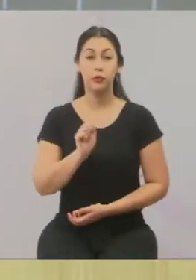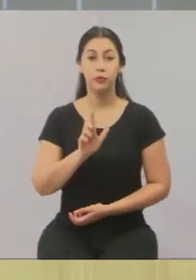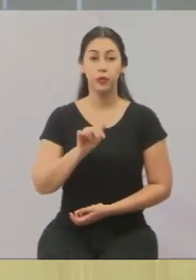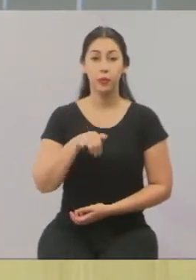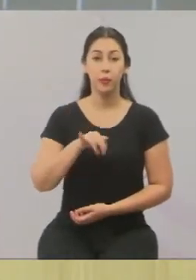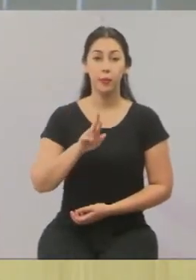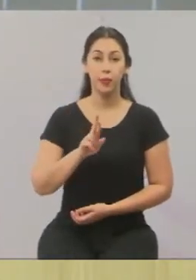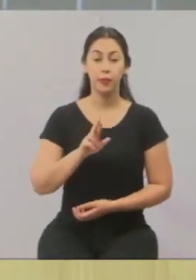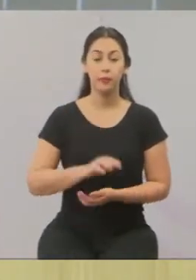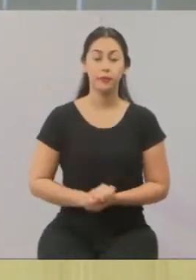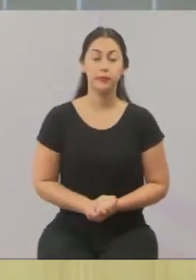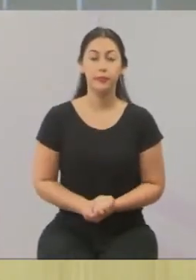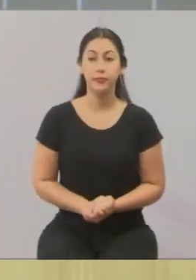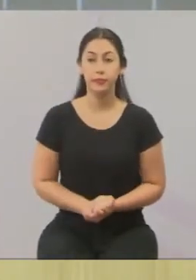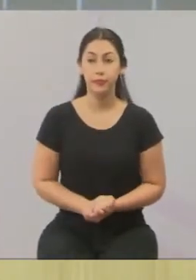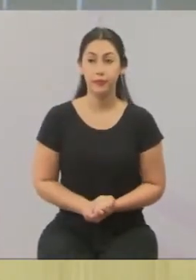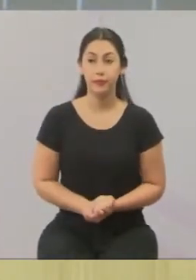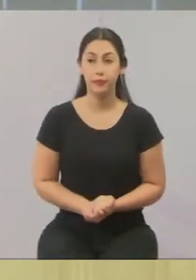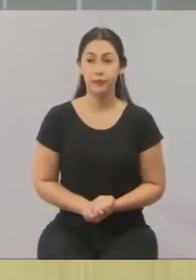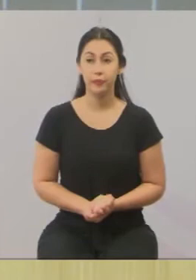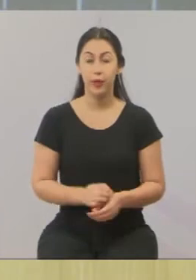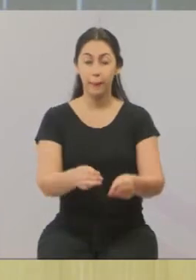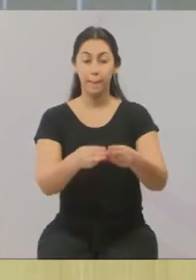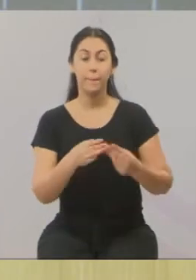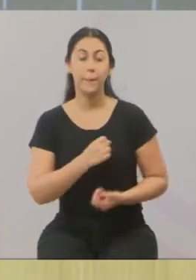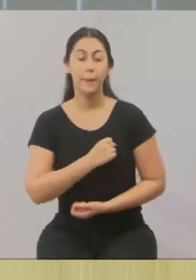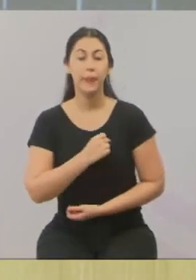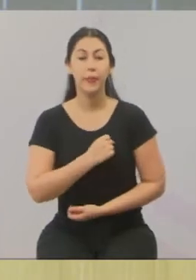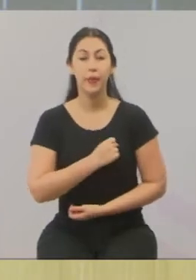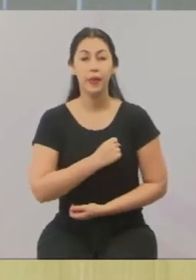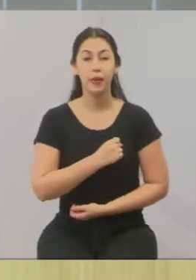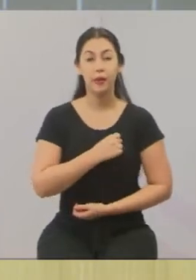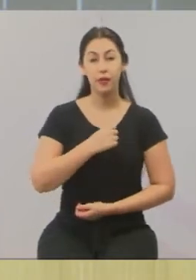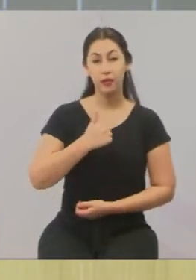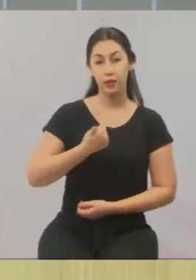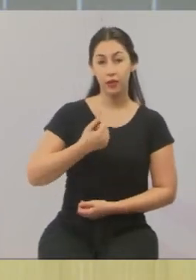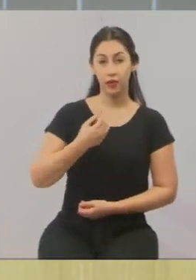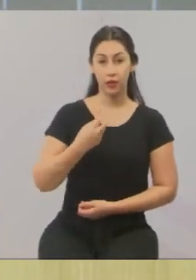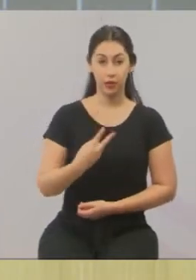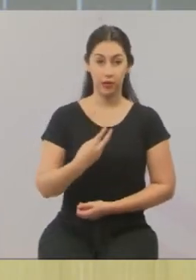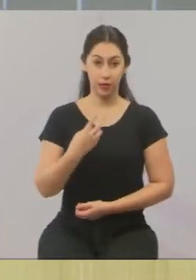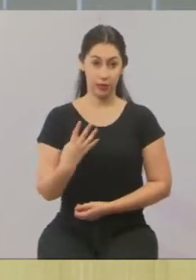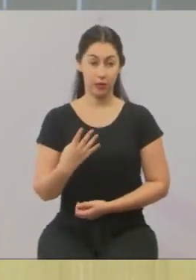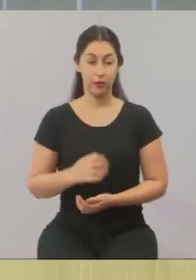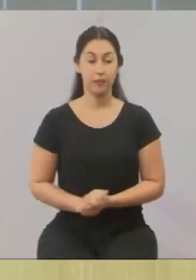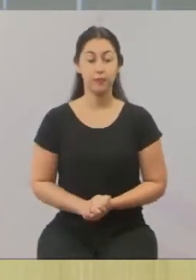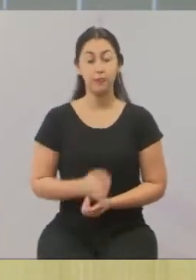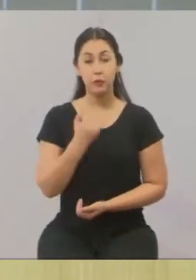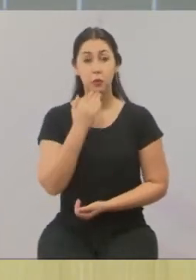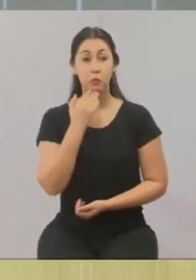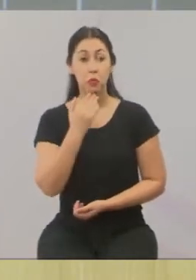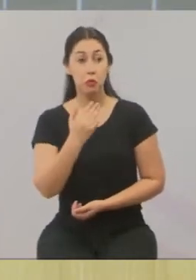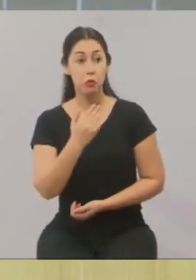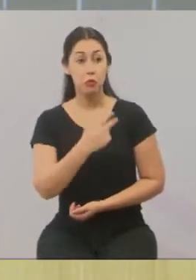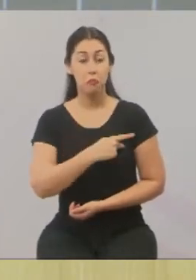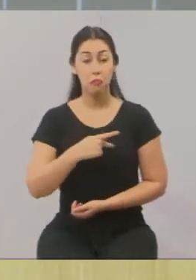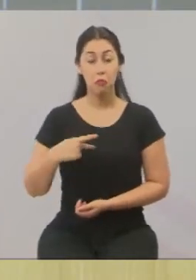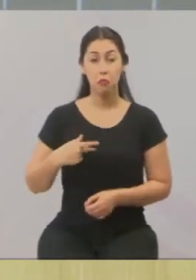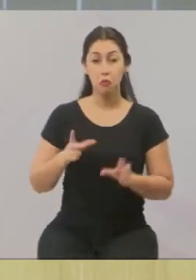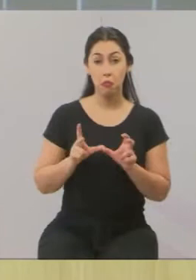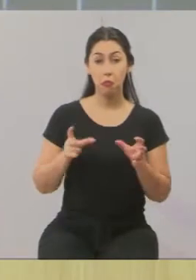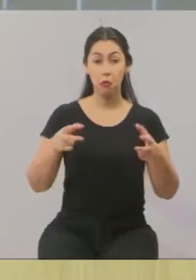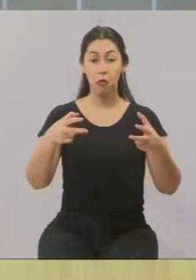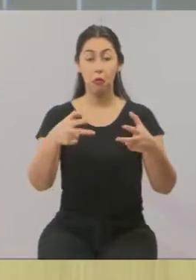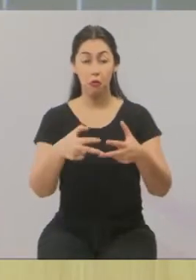Lua. Moção número 124. Requeremos ao excelentíssimo senhor